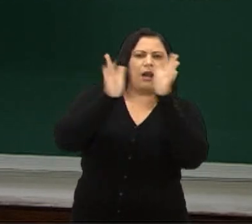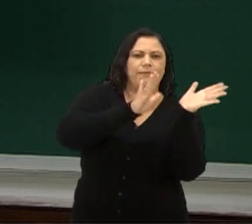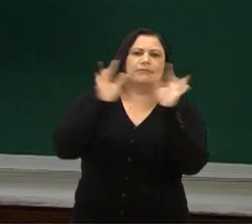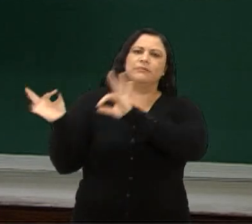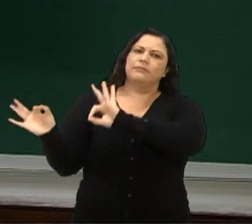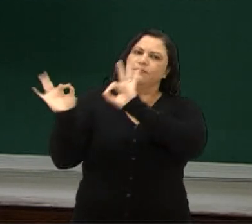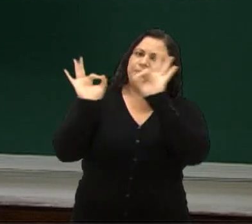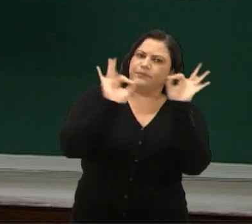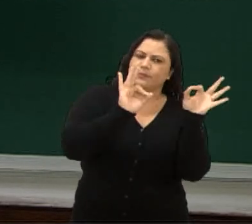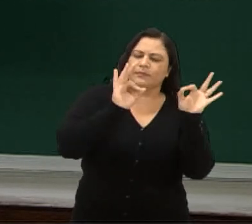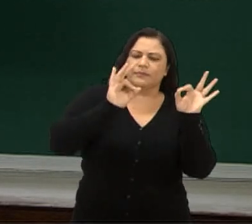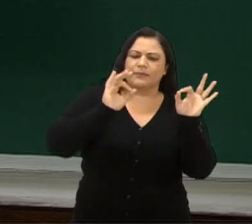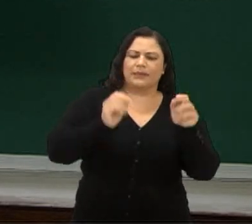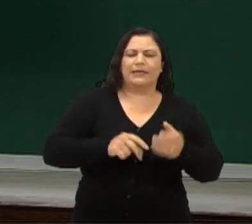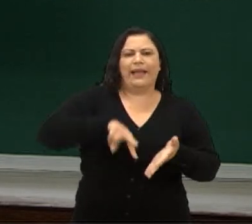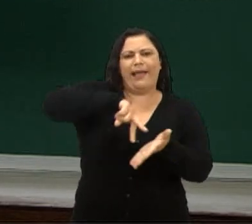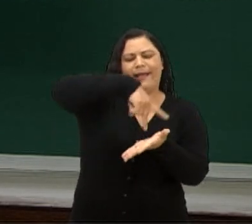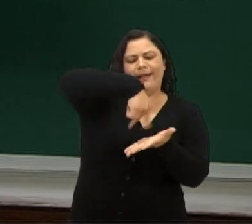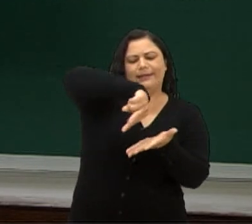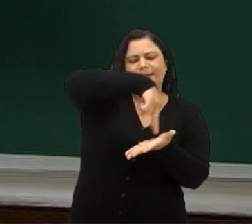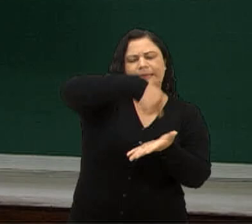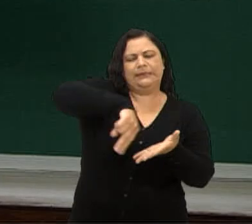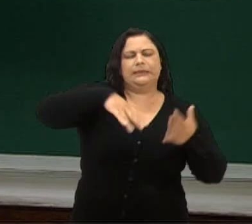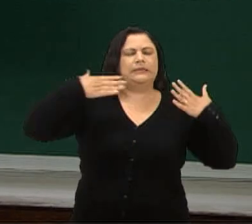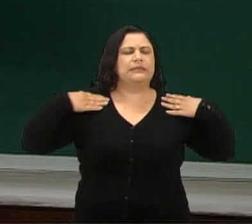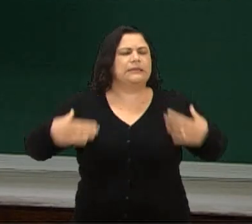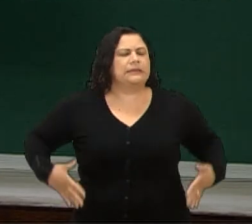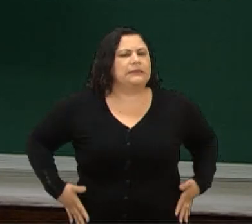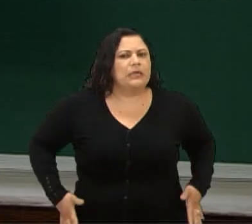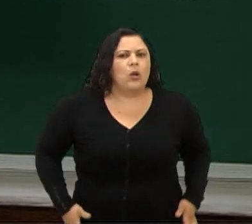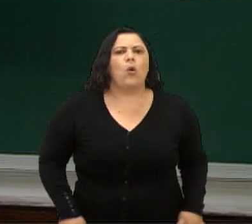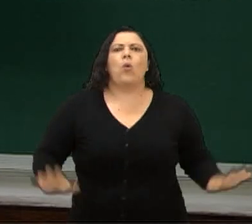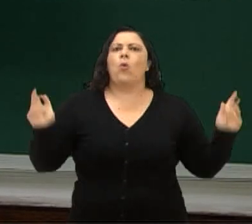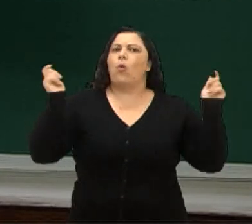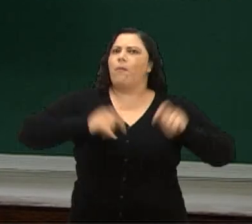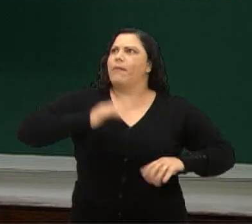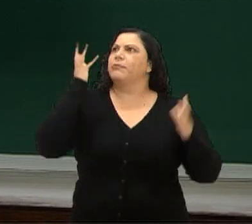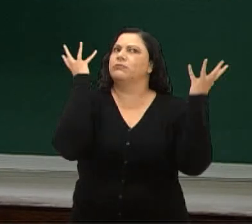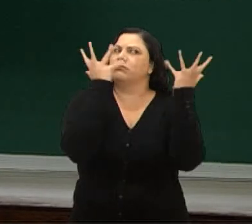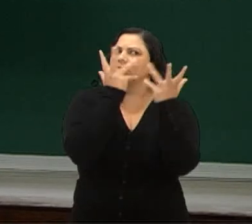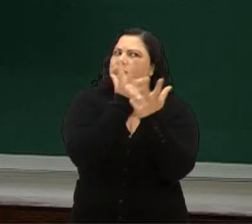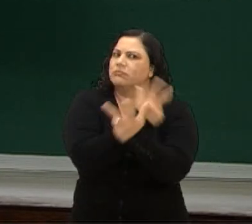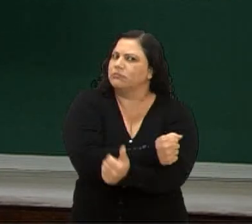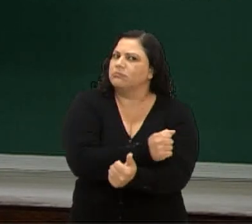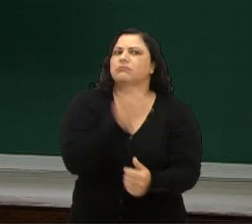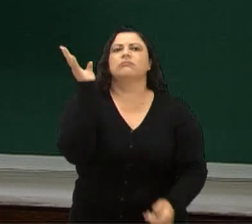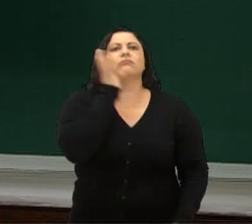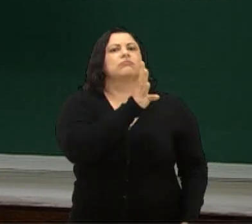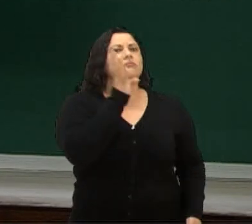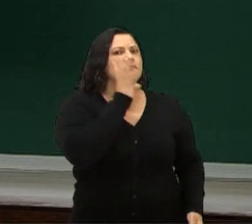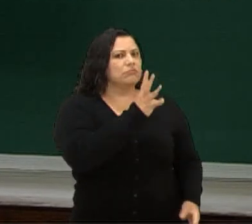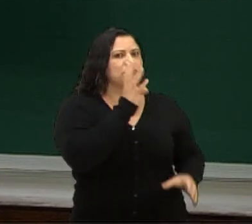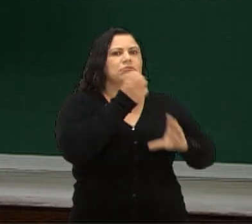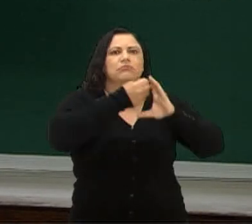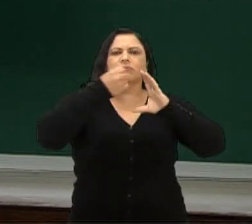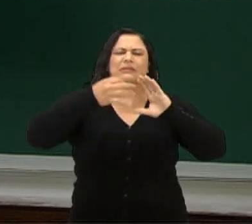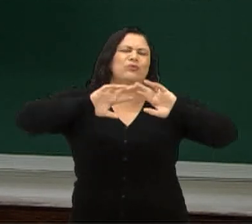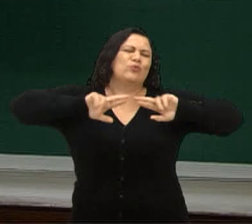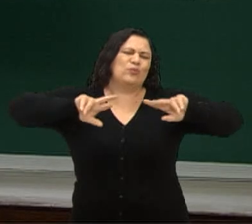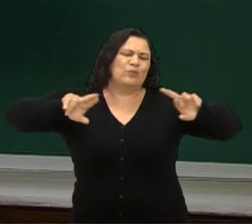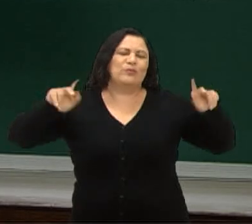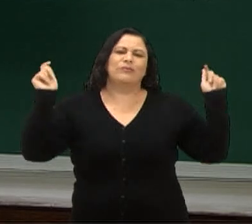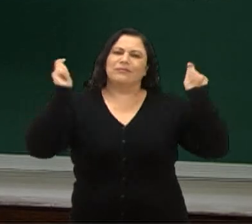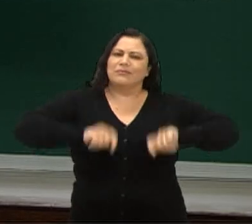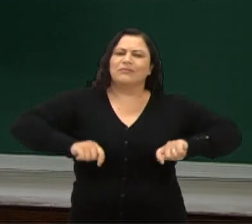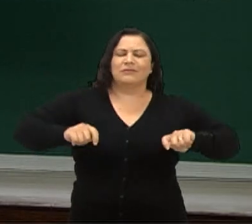As danças, as vestimentas, muito bonito mesmo, legal aquele aspecto todo, as encenações,